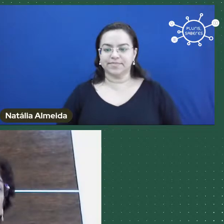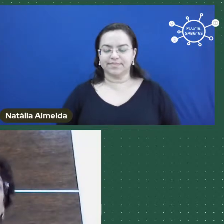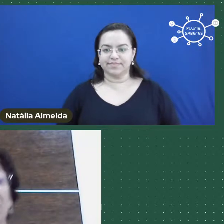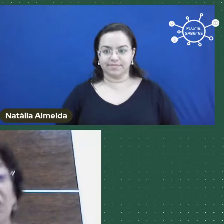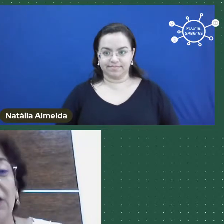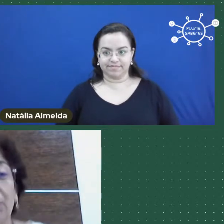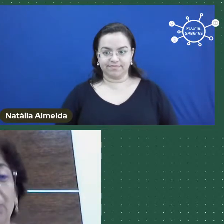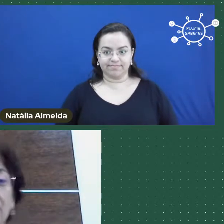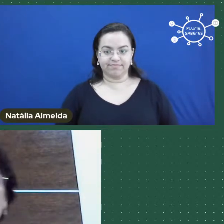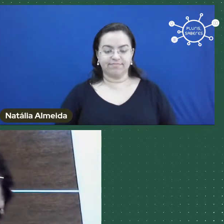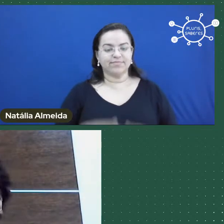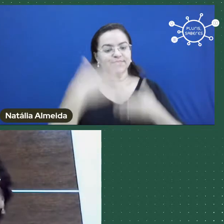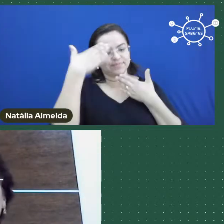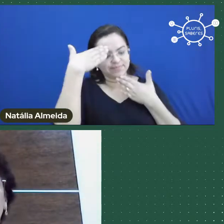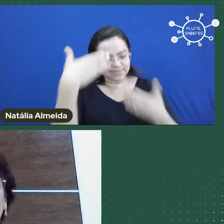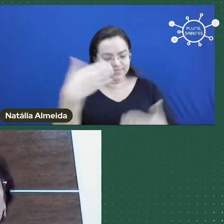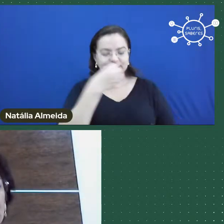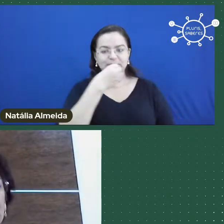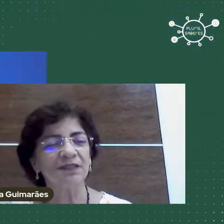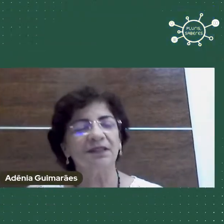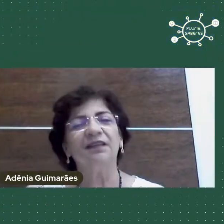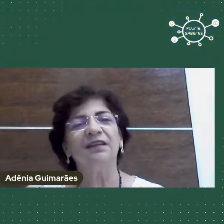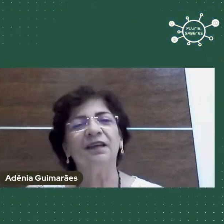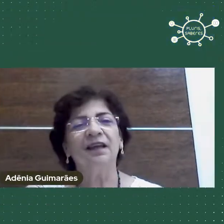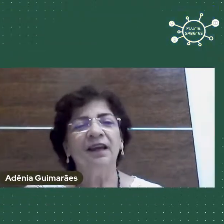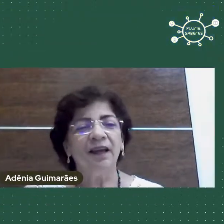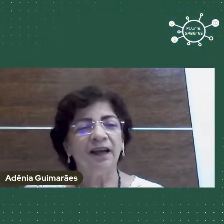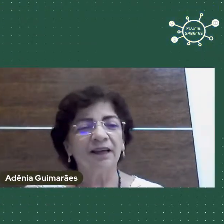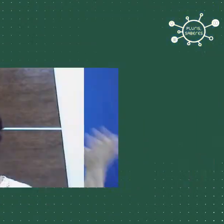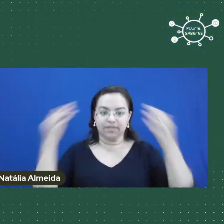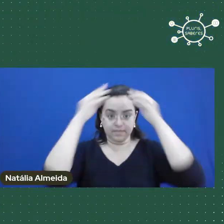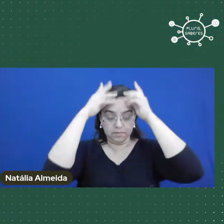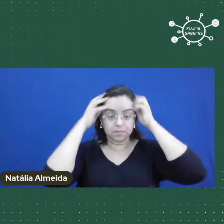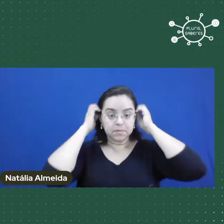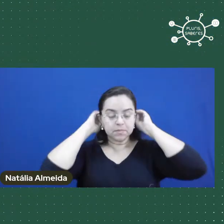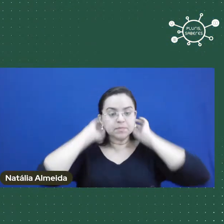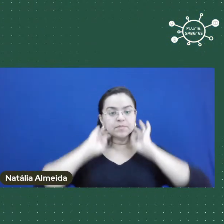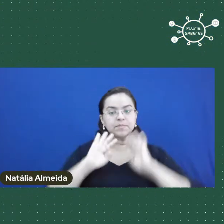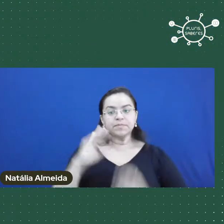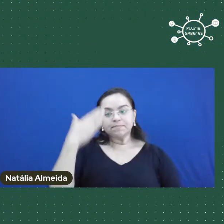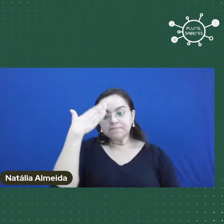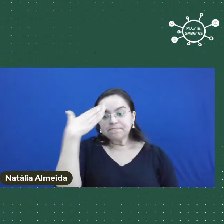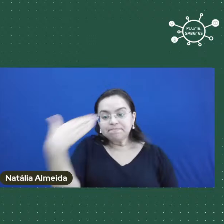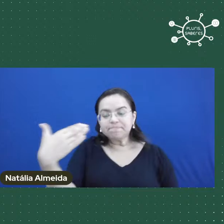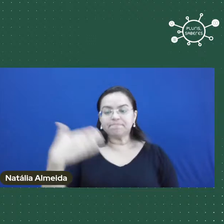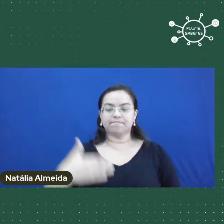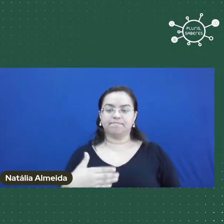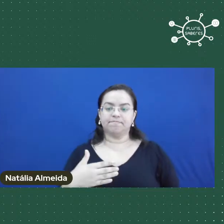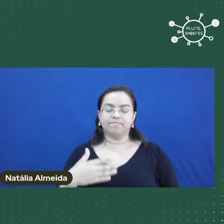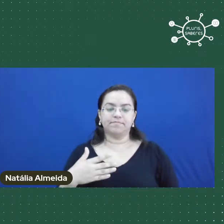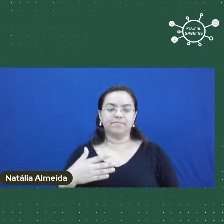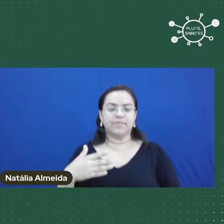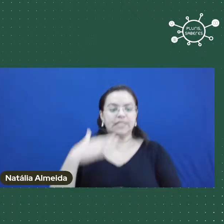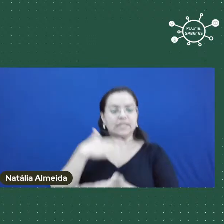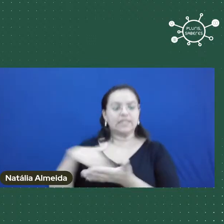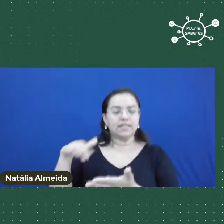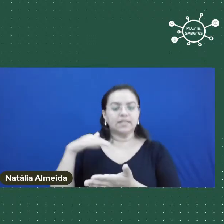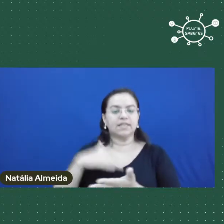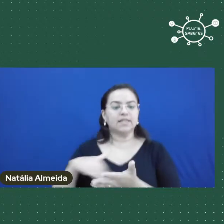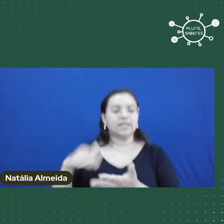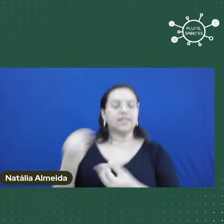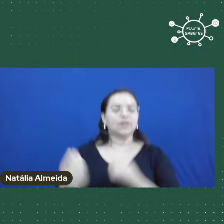Obrigada, bom dia a todos, bom dia a todas, né? Agradeço a CEPAD por me